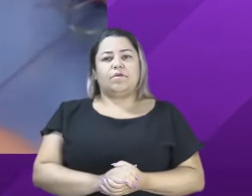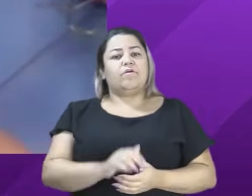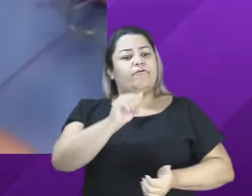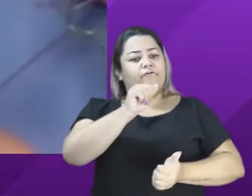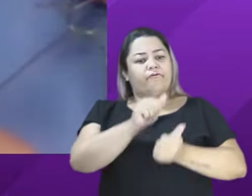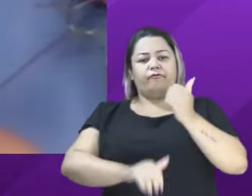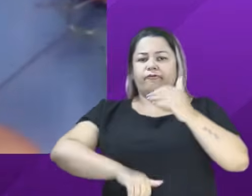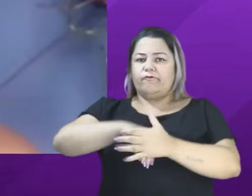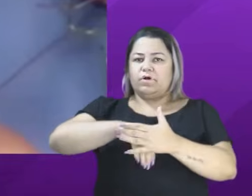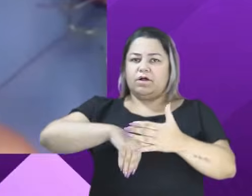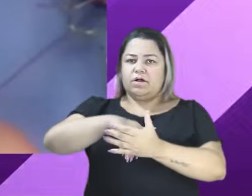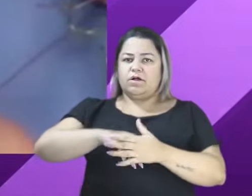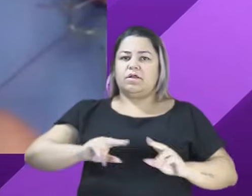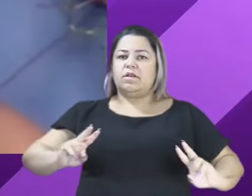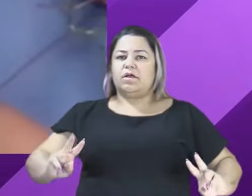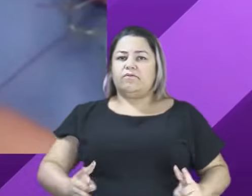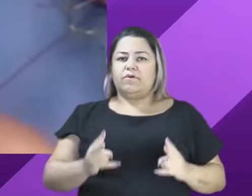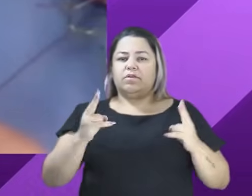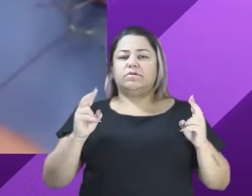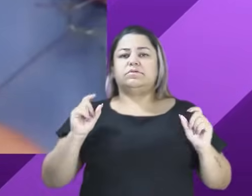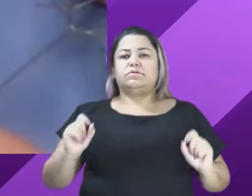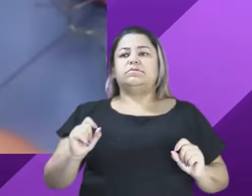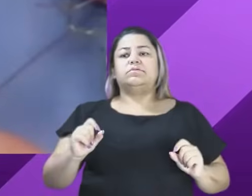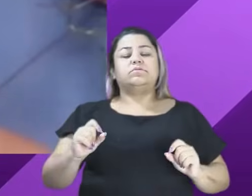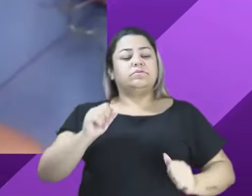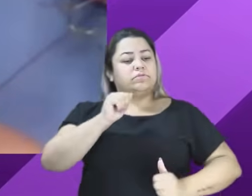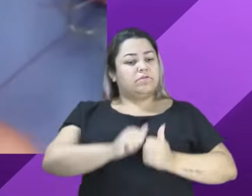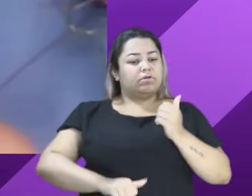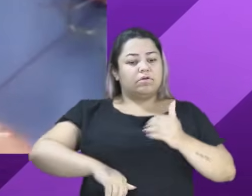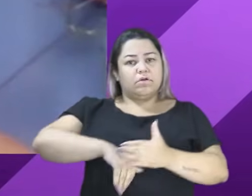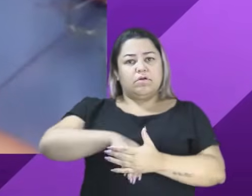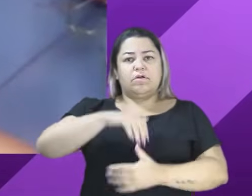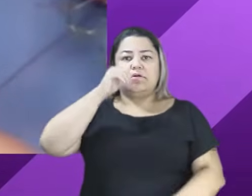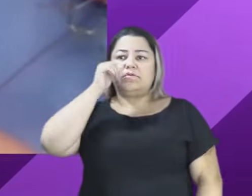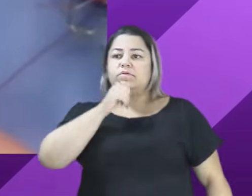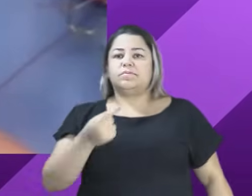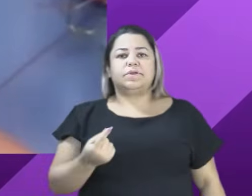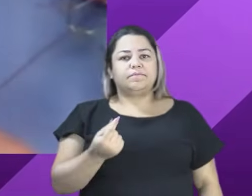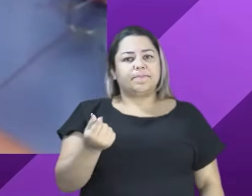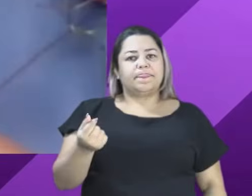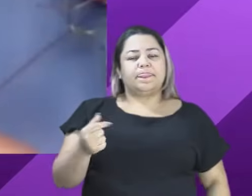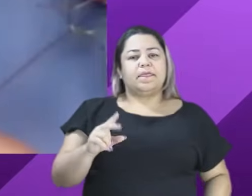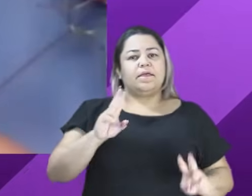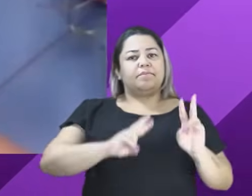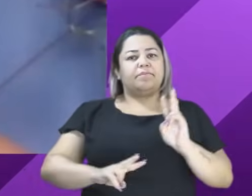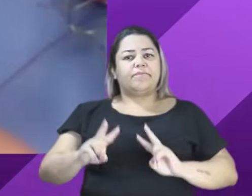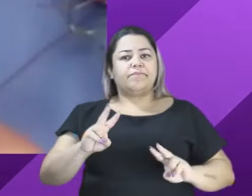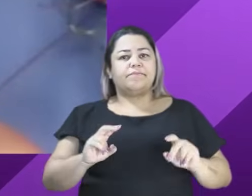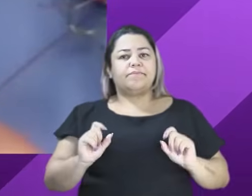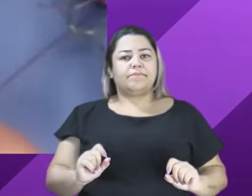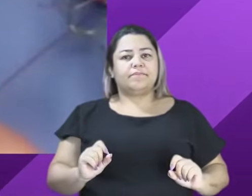na questão da valorização do futebol feminino, da valorização financeira, da